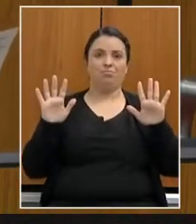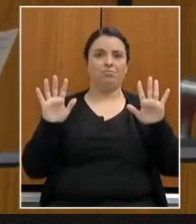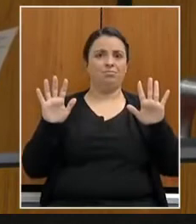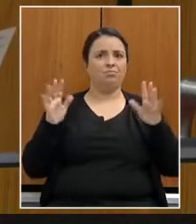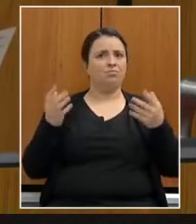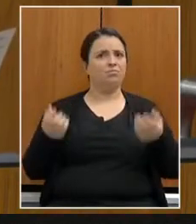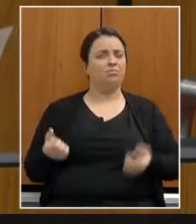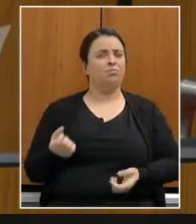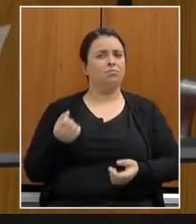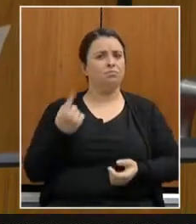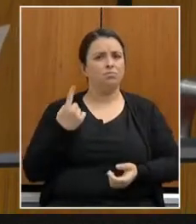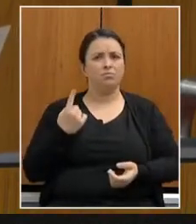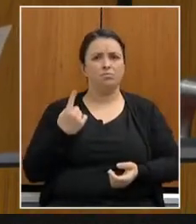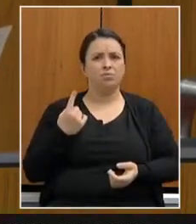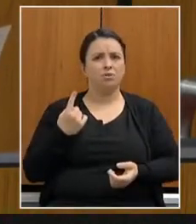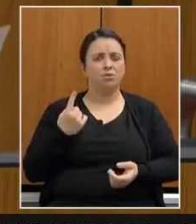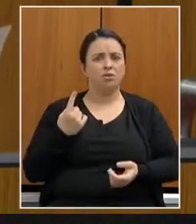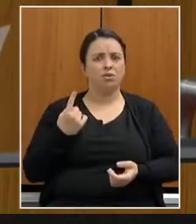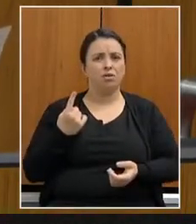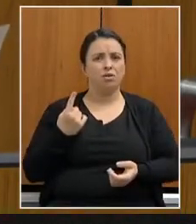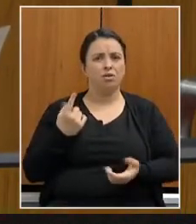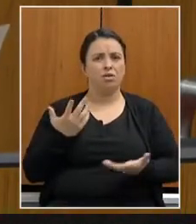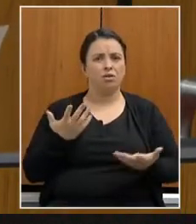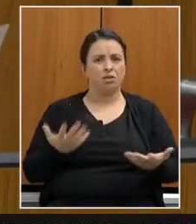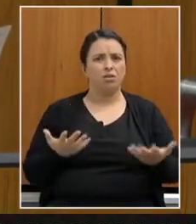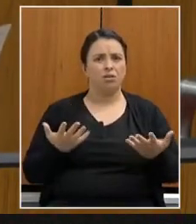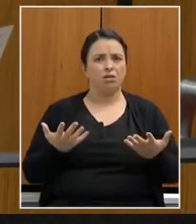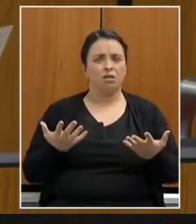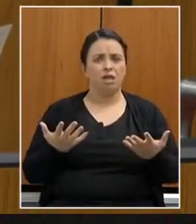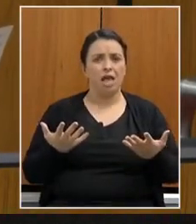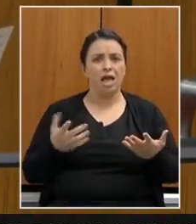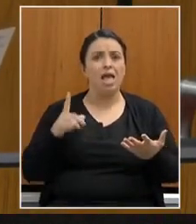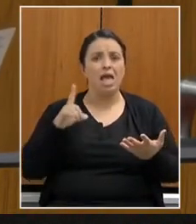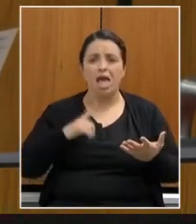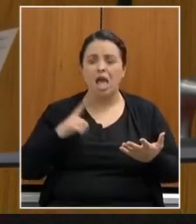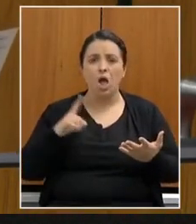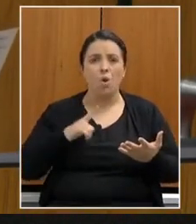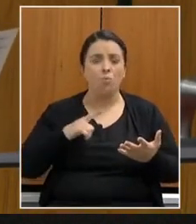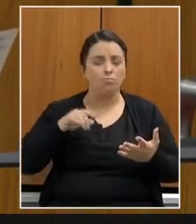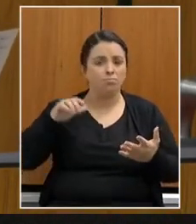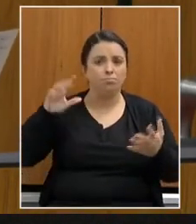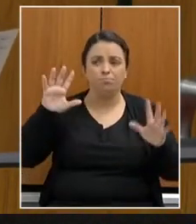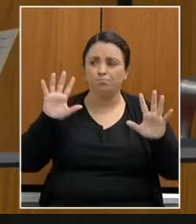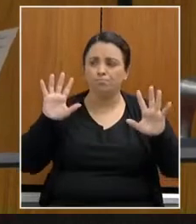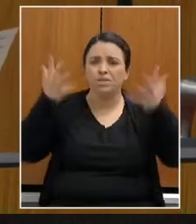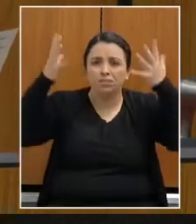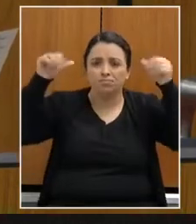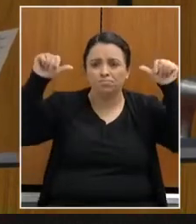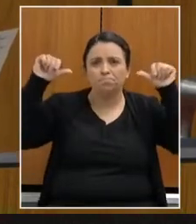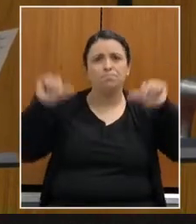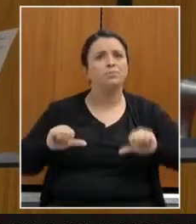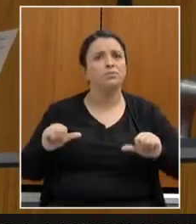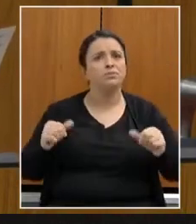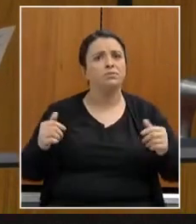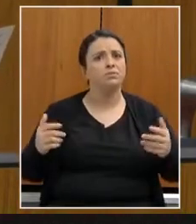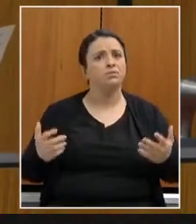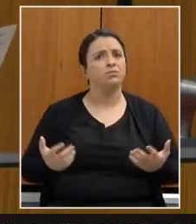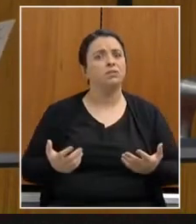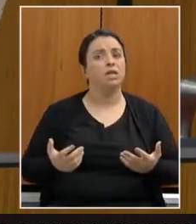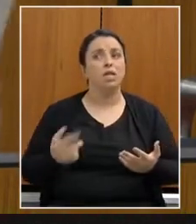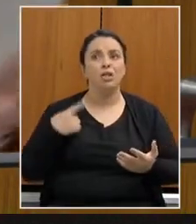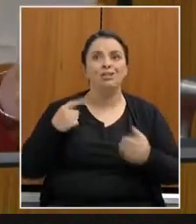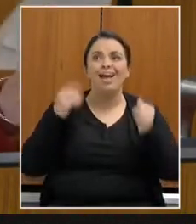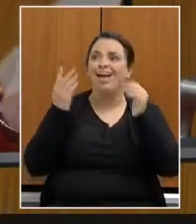nós estamos aqui parecendo comemorando dados maravilhosos esse ano esse